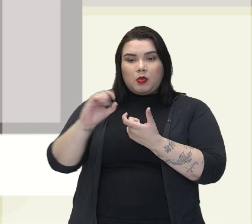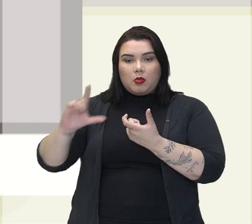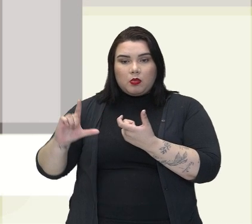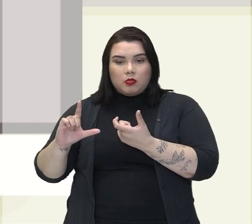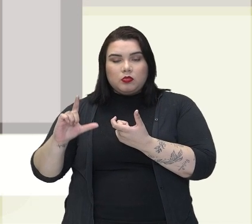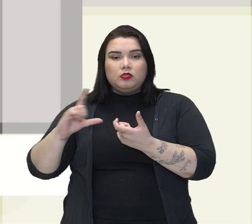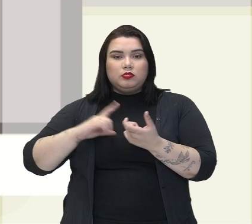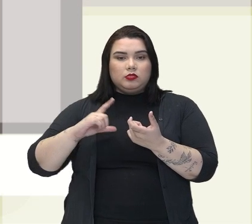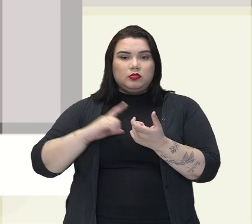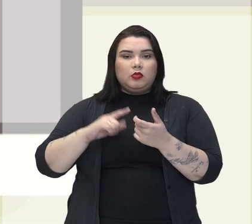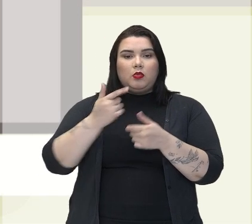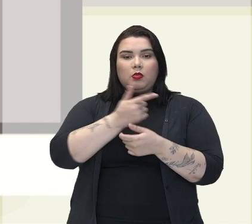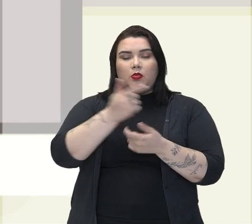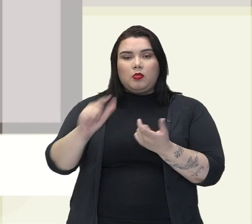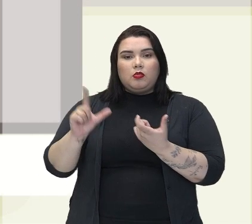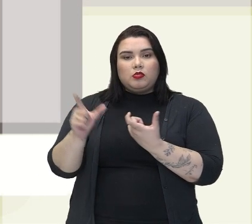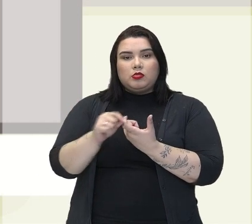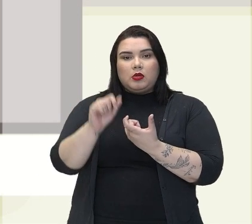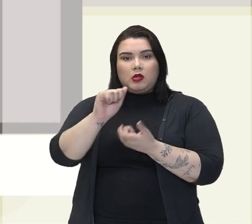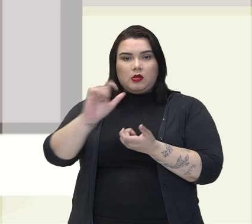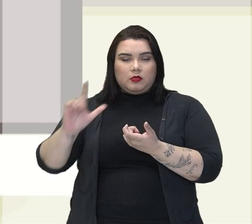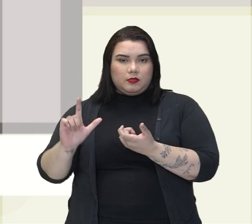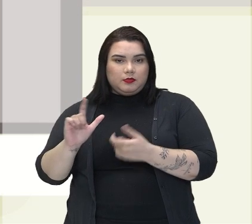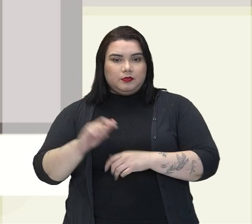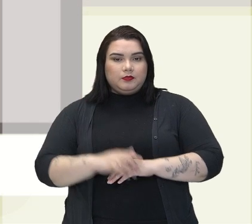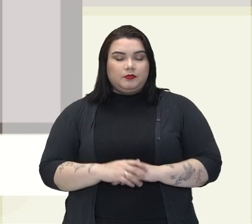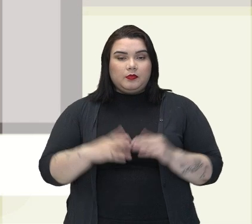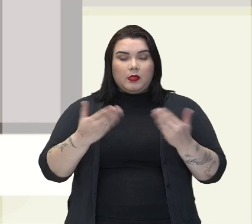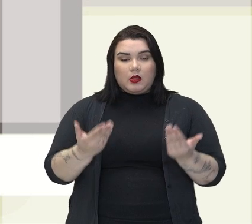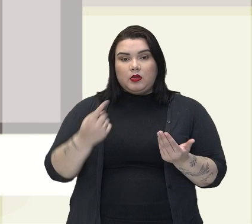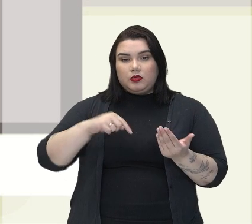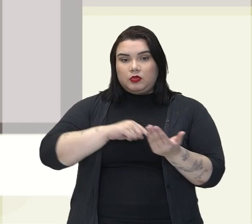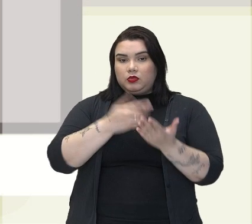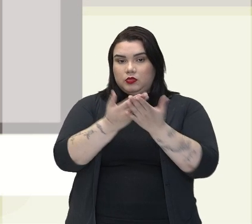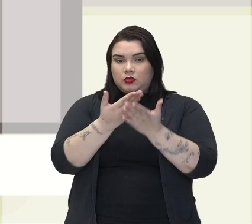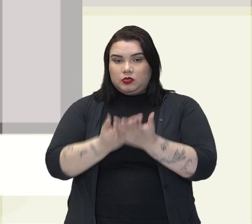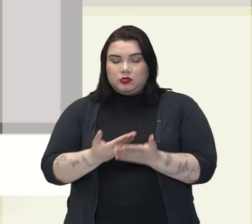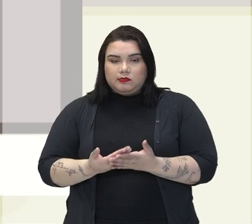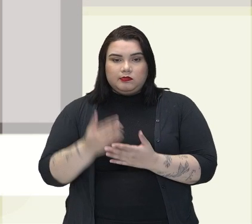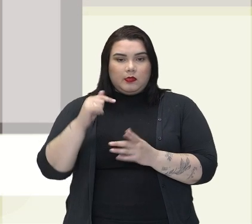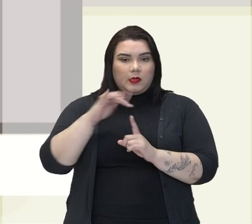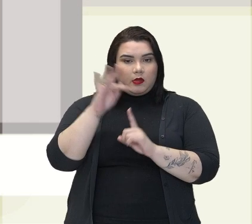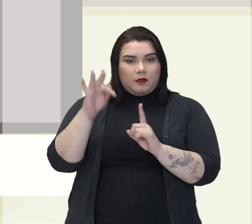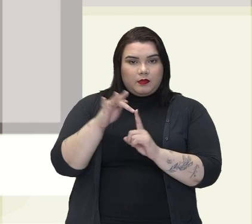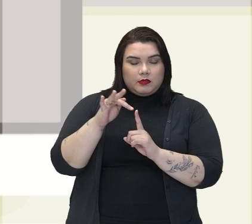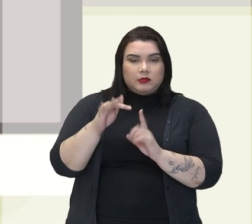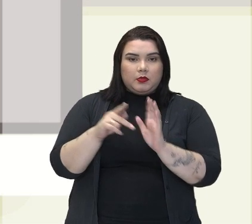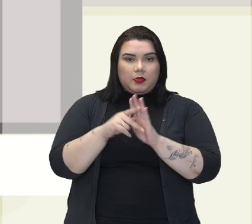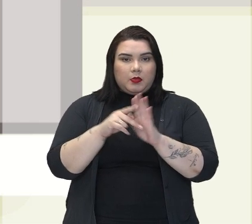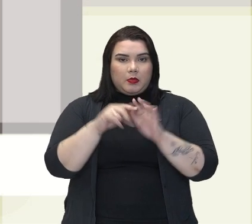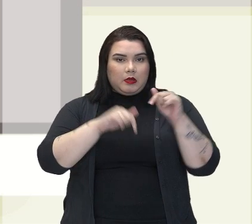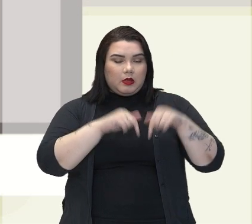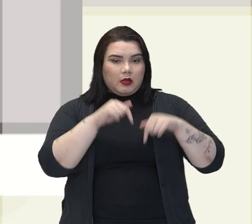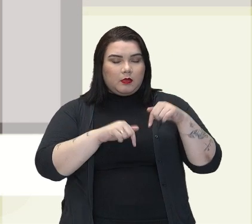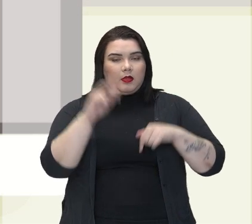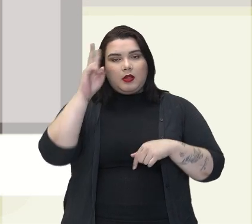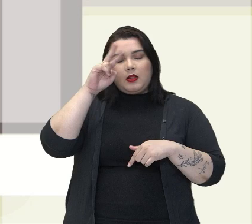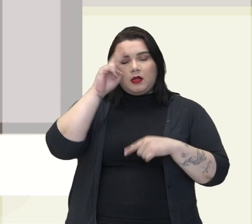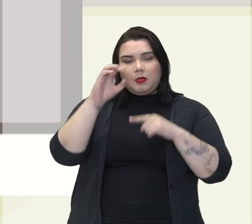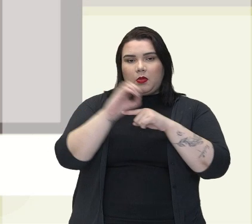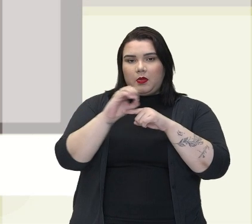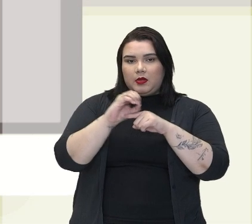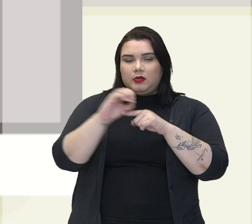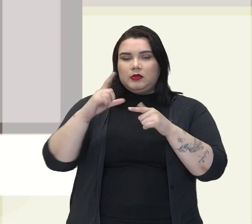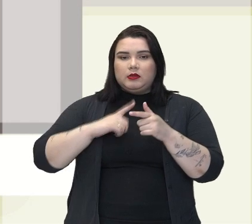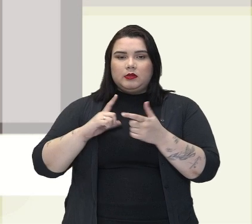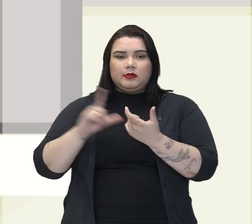eu utilizo o sufixo AL. Quando a gente for conhecer essas funções orgânicas, vocês vão lembrar desses